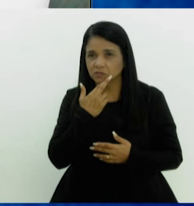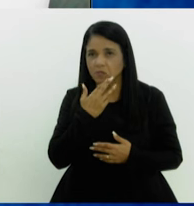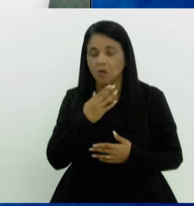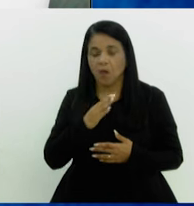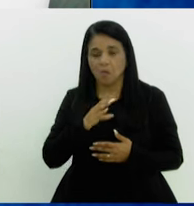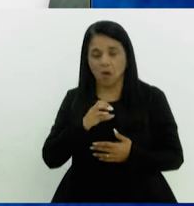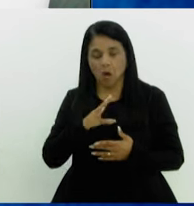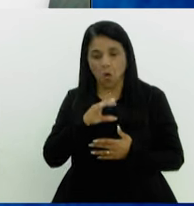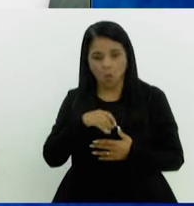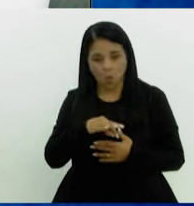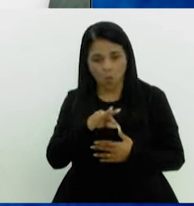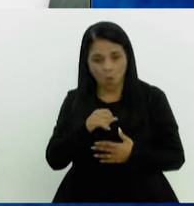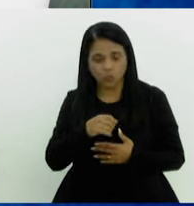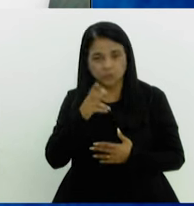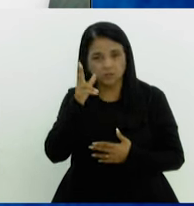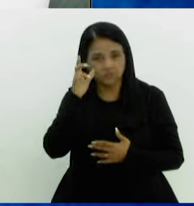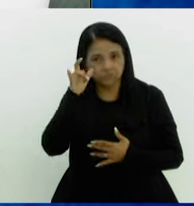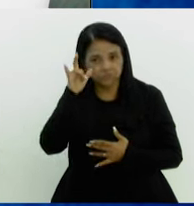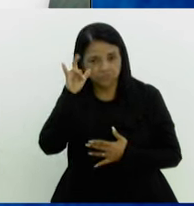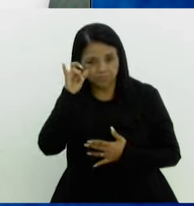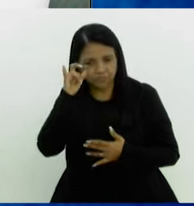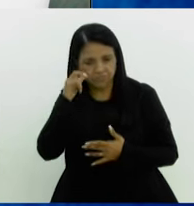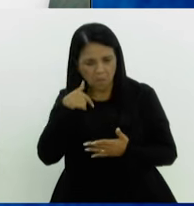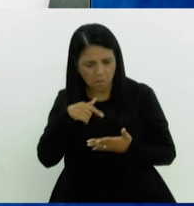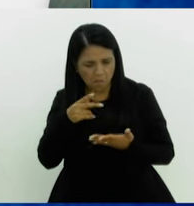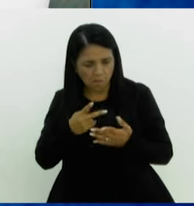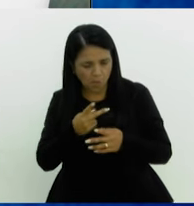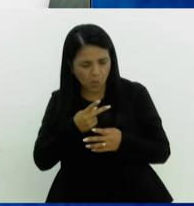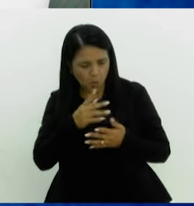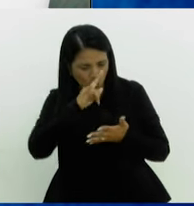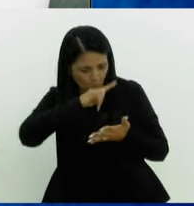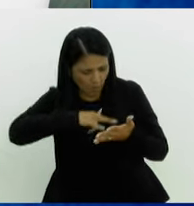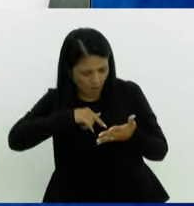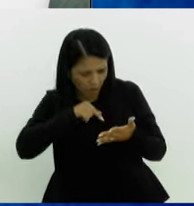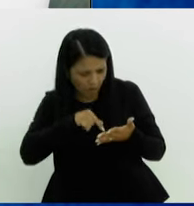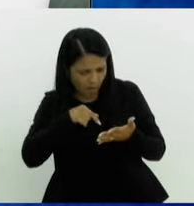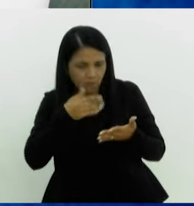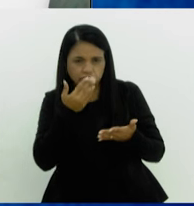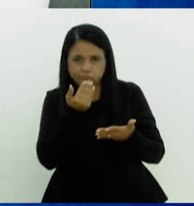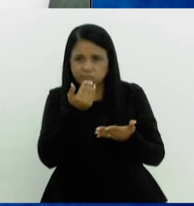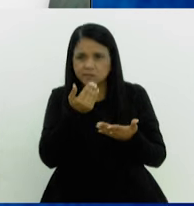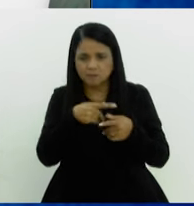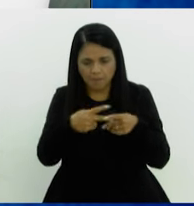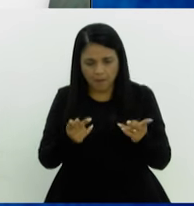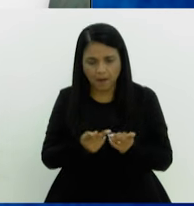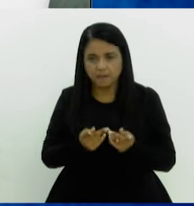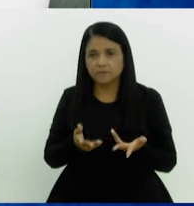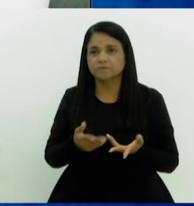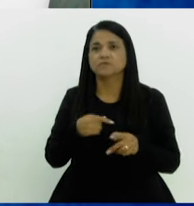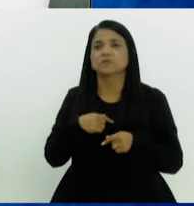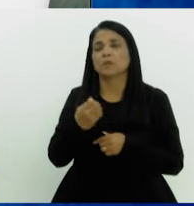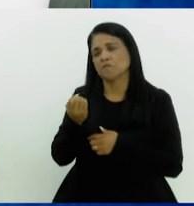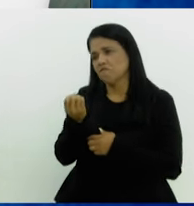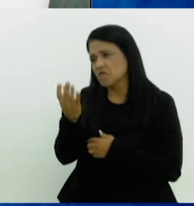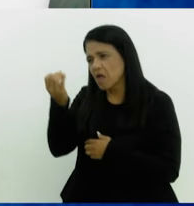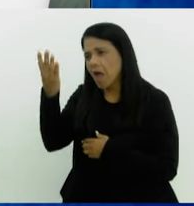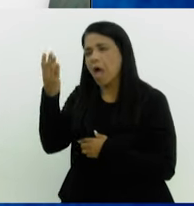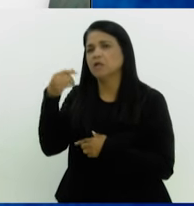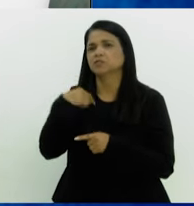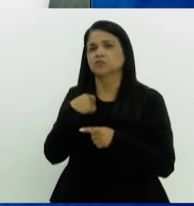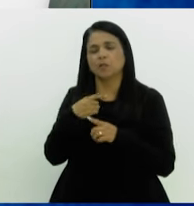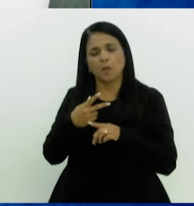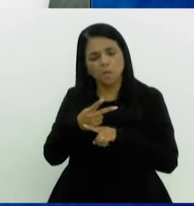Instagram e procuro o prato não confio mais no cardápio do Restaurante viagem mes coisa eu vou e procuro